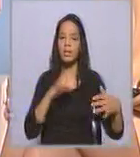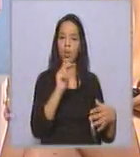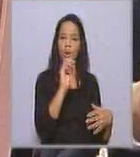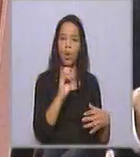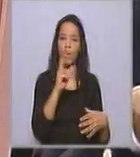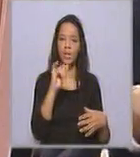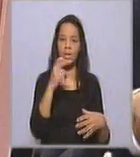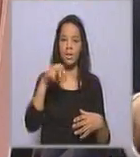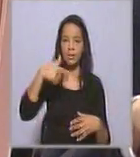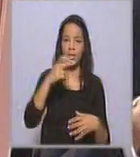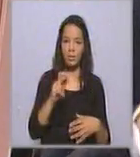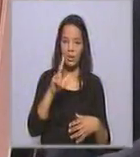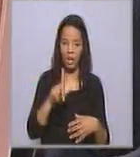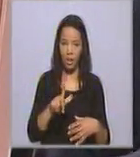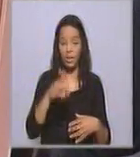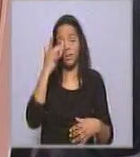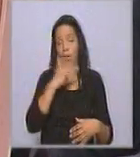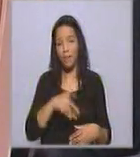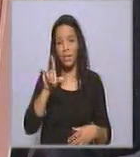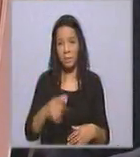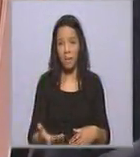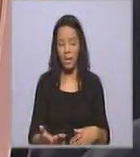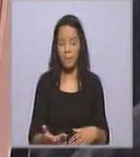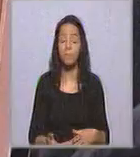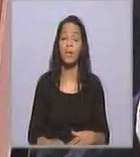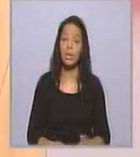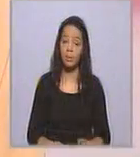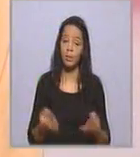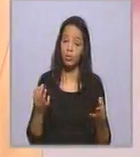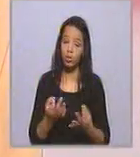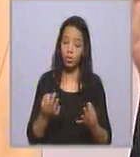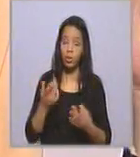portanto, isto... Porque nós esquecemos